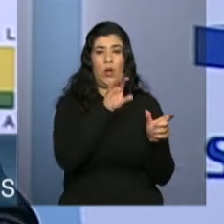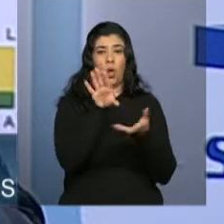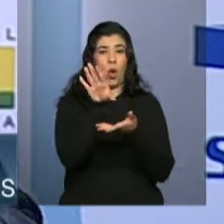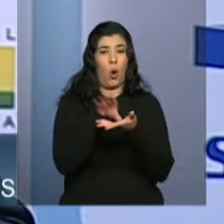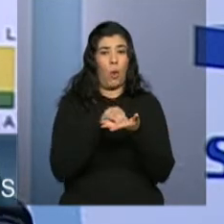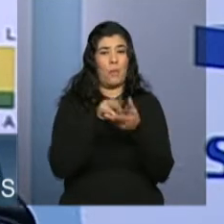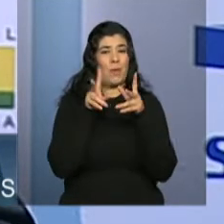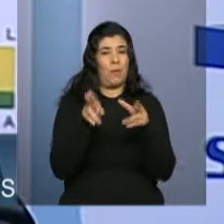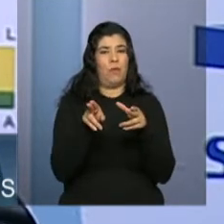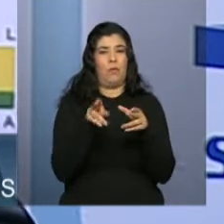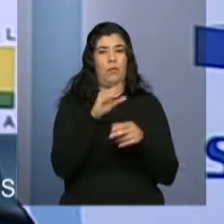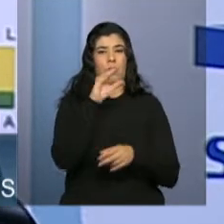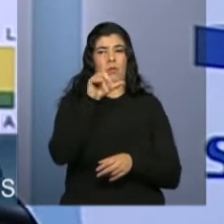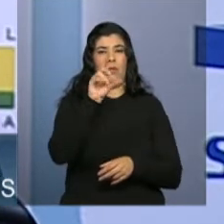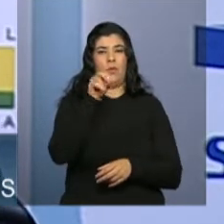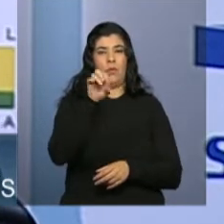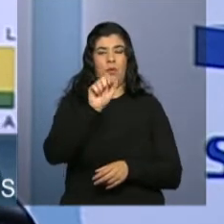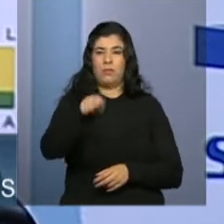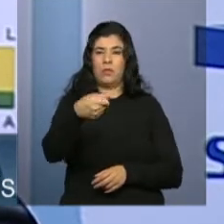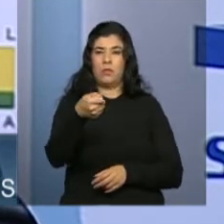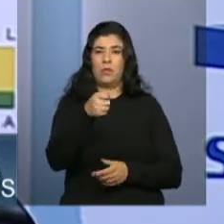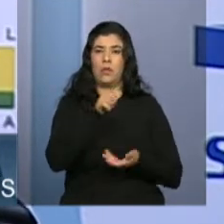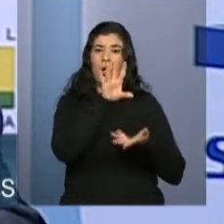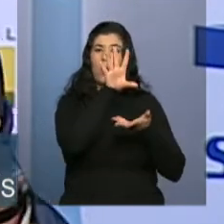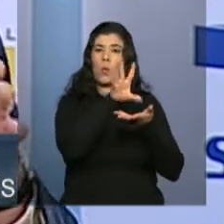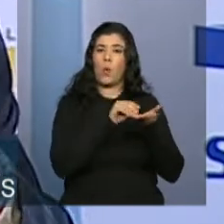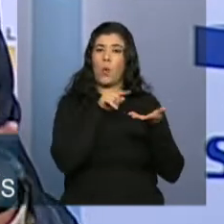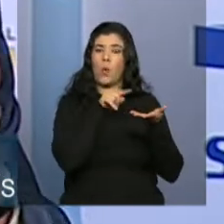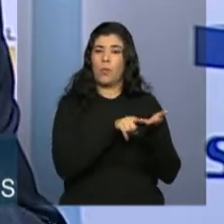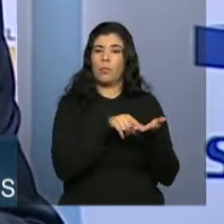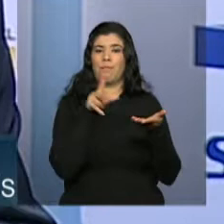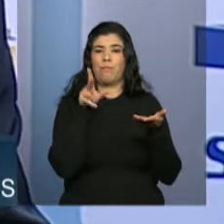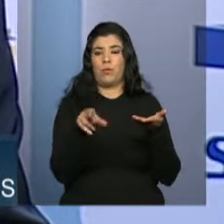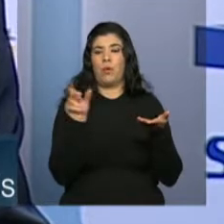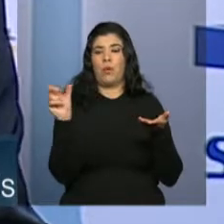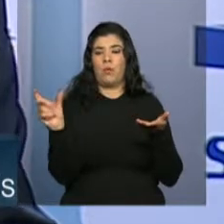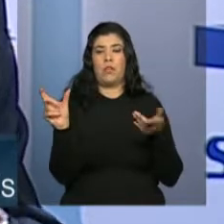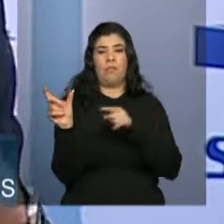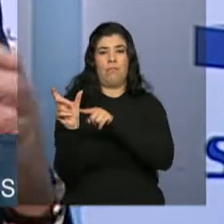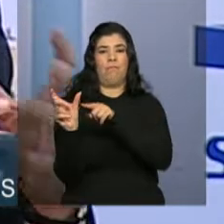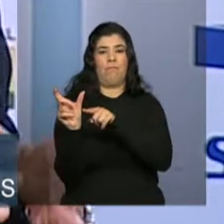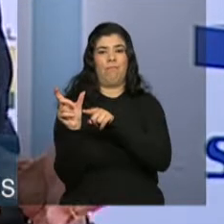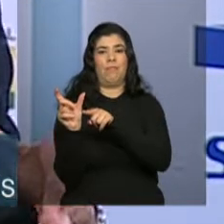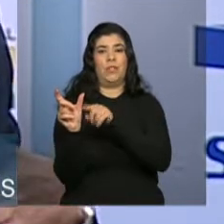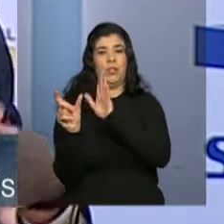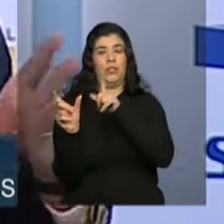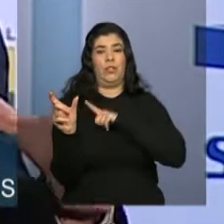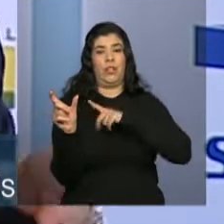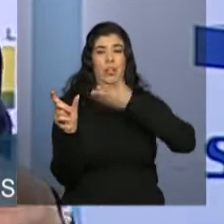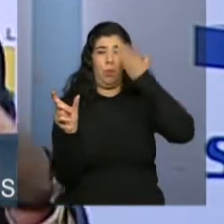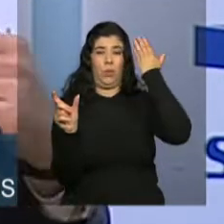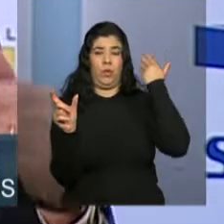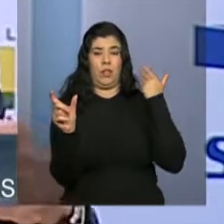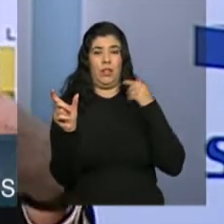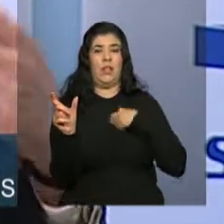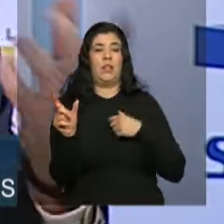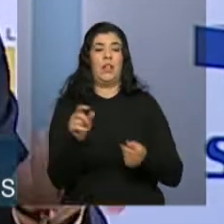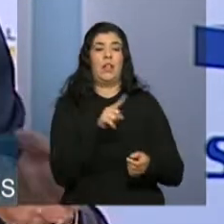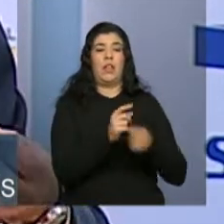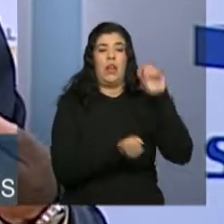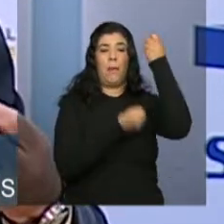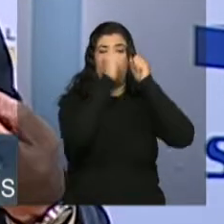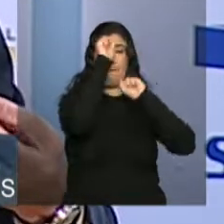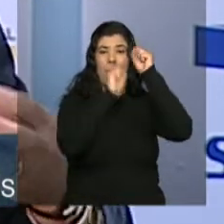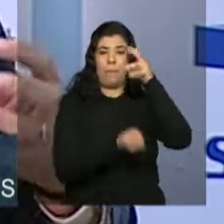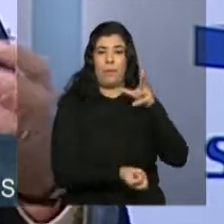que já tem o preço aprovado pela Semed né já existe o medicamento x e Um fabricante de dias Olha eu tô lançando esse